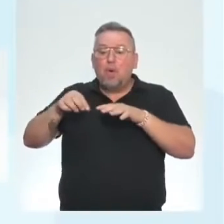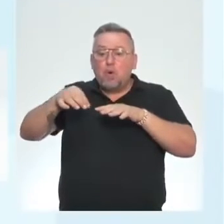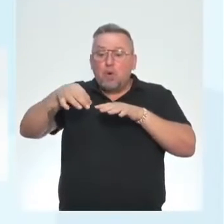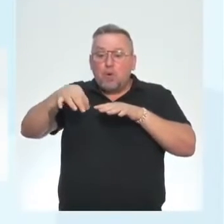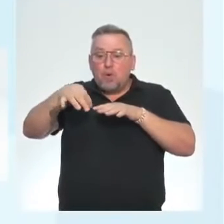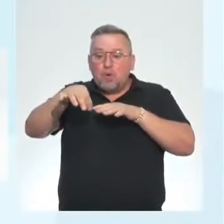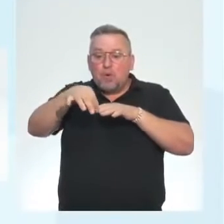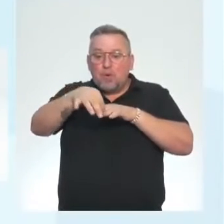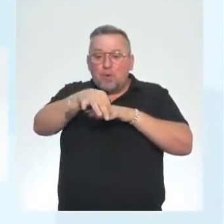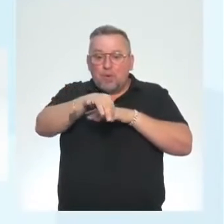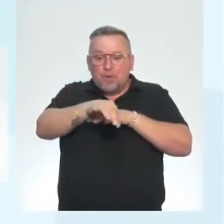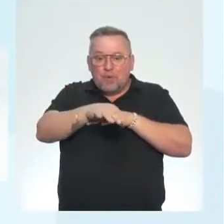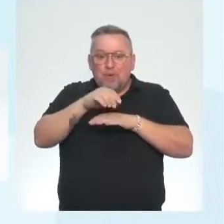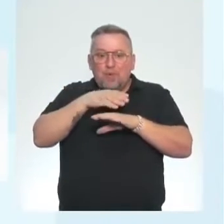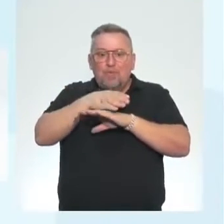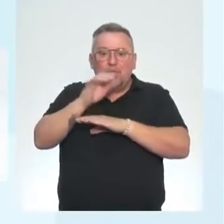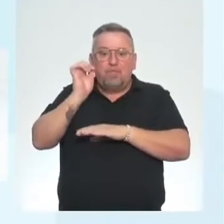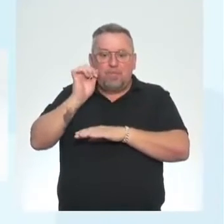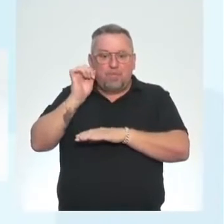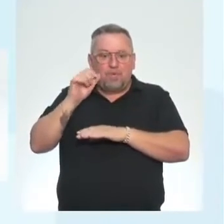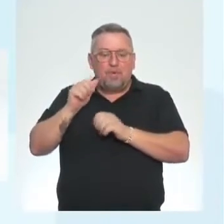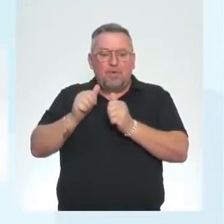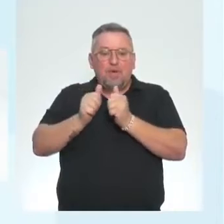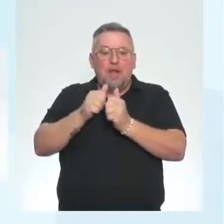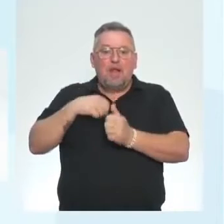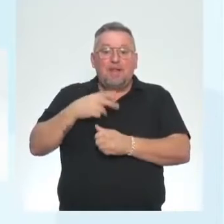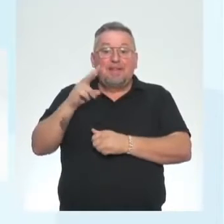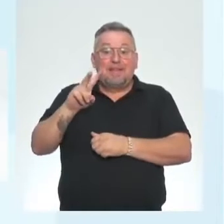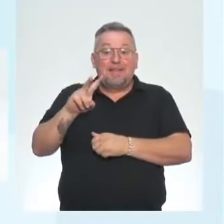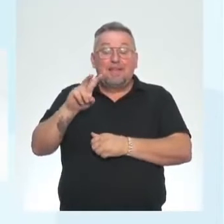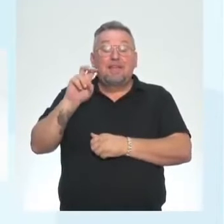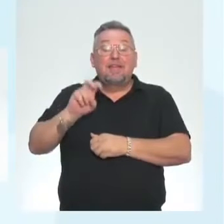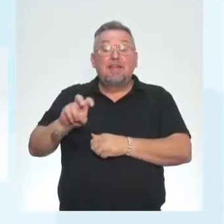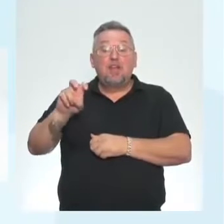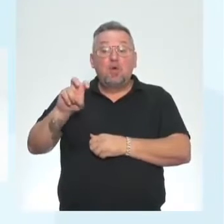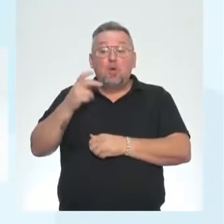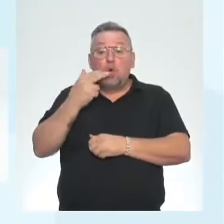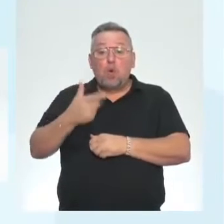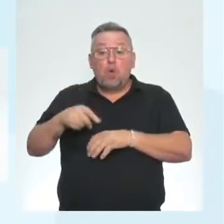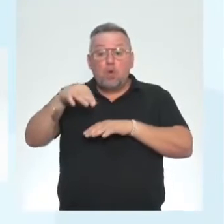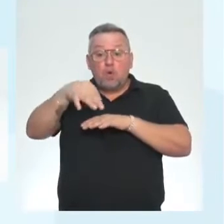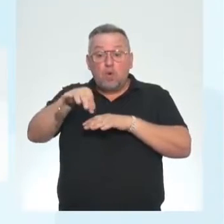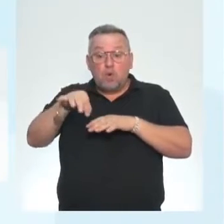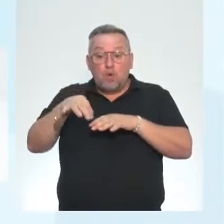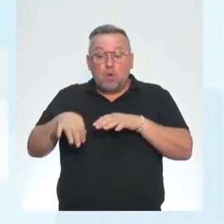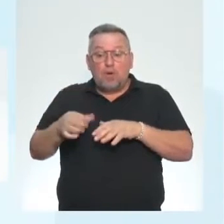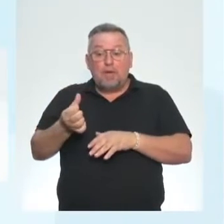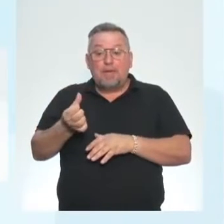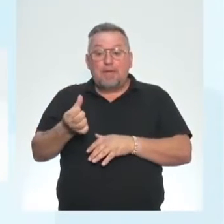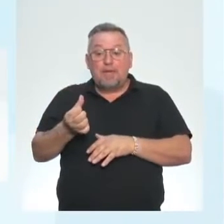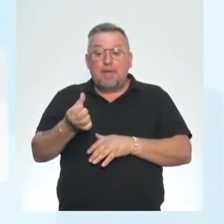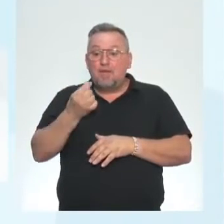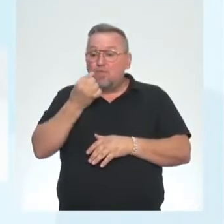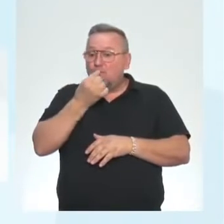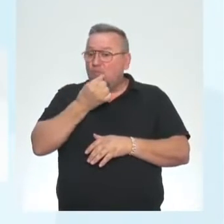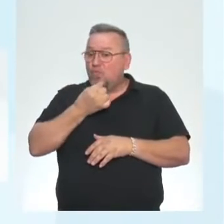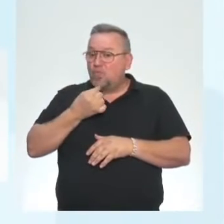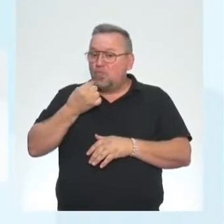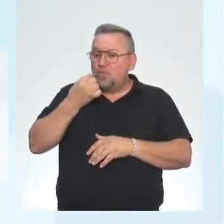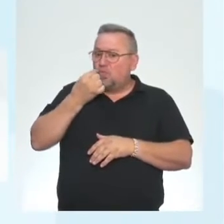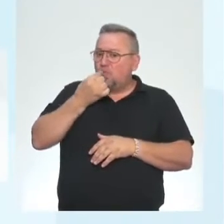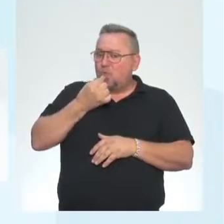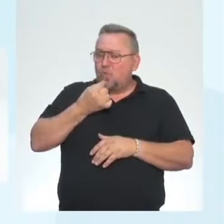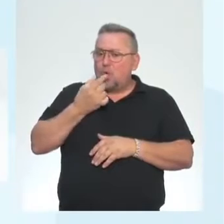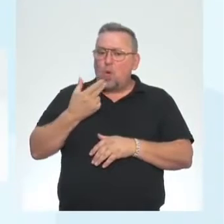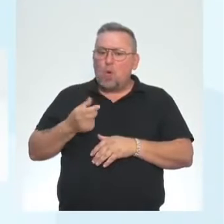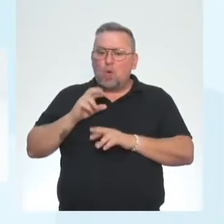Uma cliente foi até seu salão e levou consigo 5 cores de esmalte e 6 cores de batom para ela decidir com